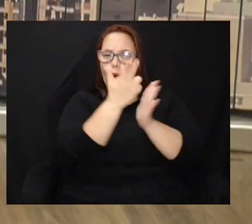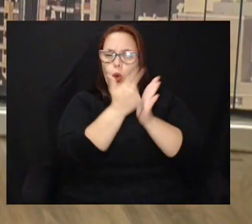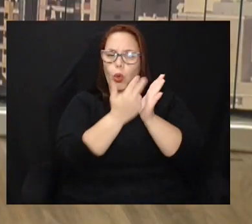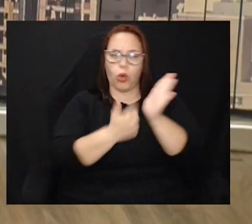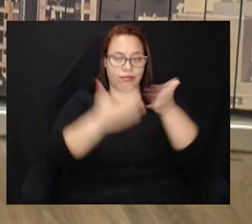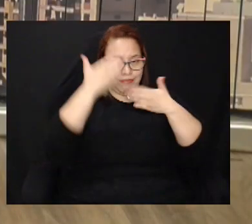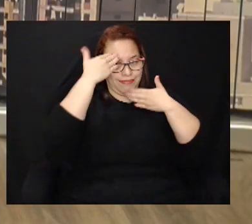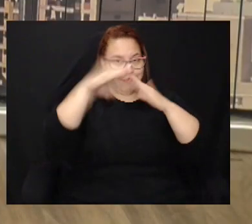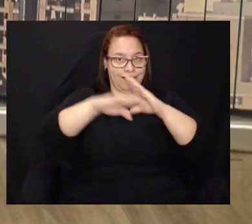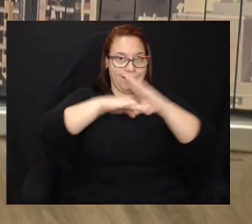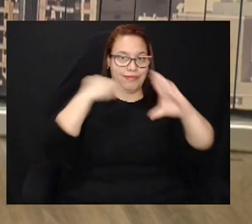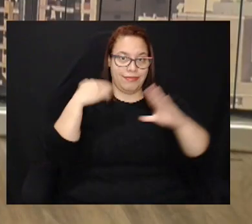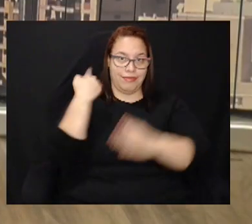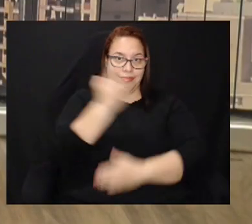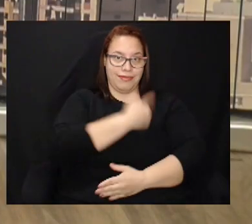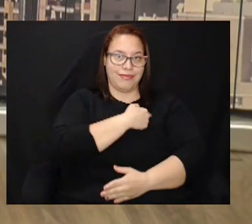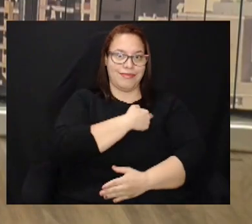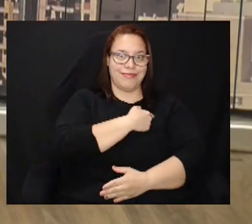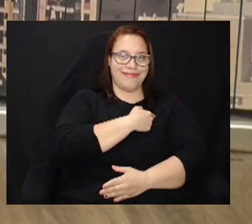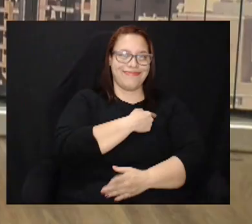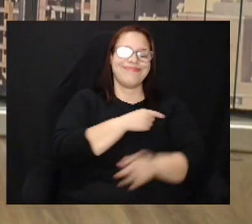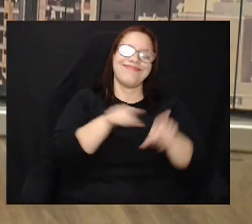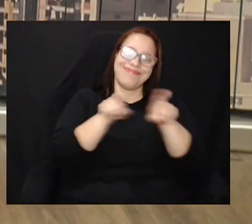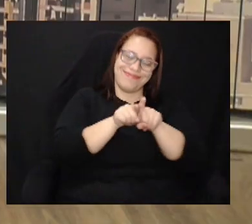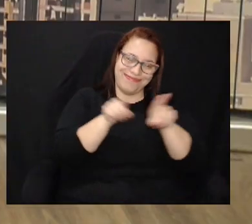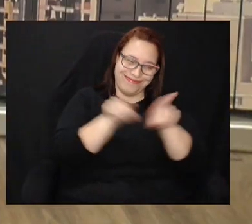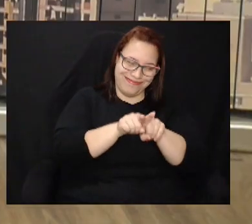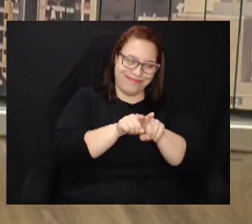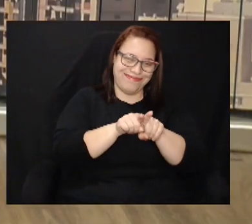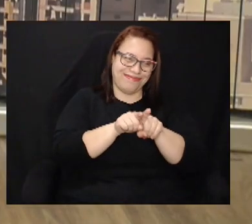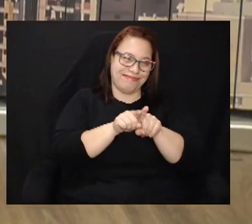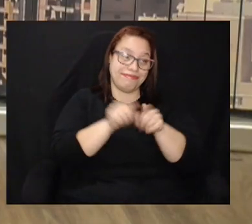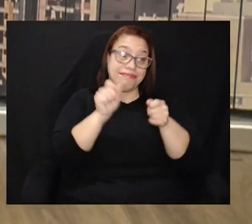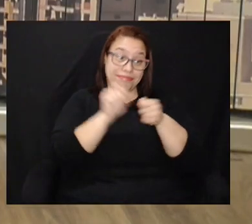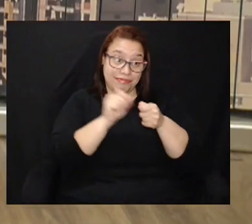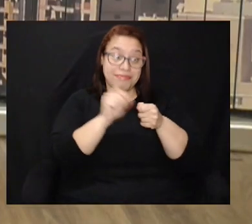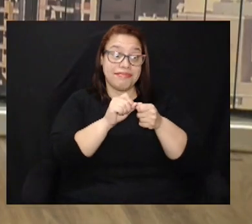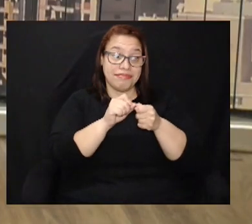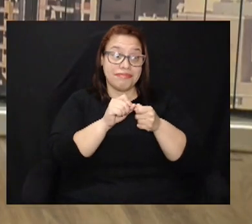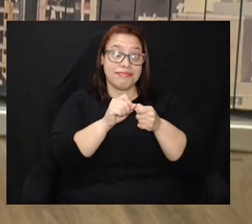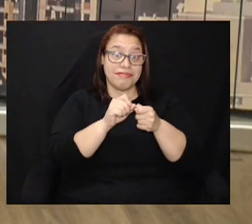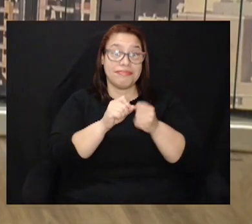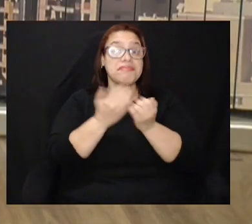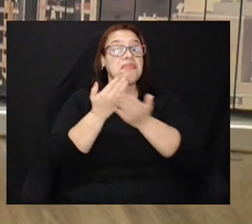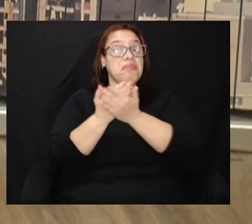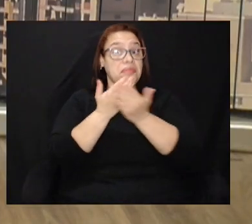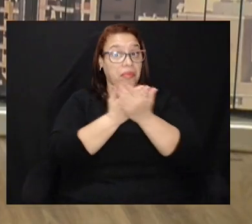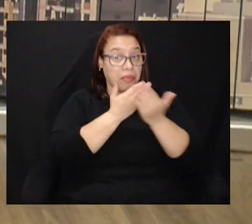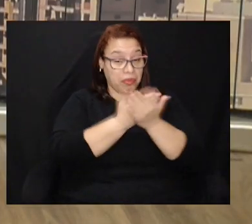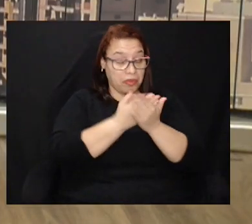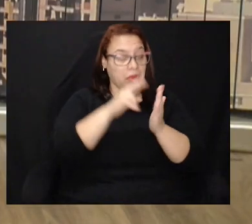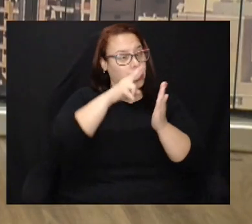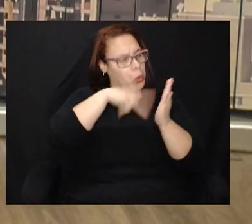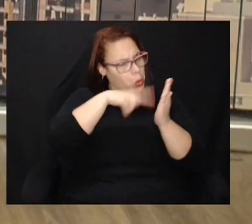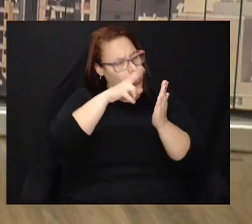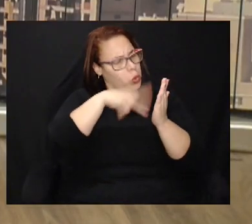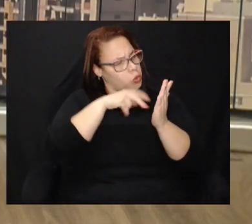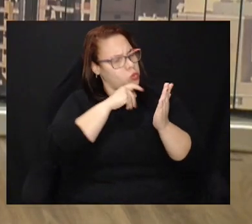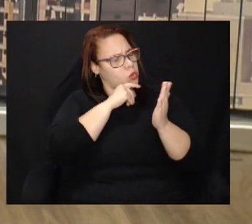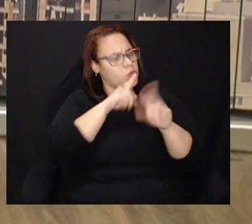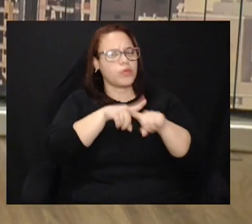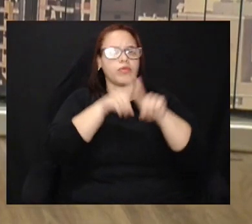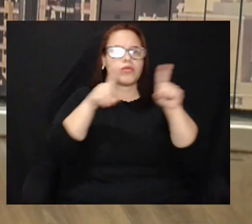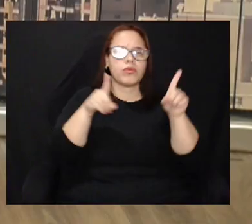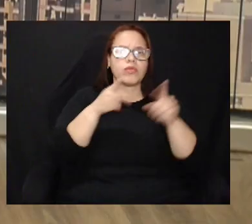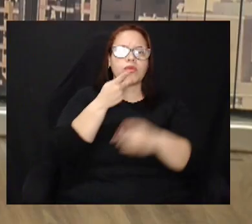livro à nossa redação, inclusive, para que a gente fizesse também esse estudo, né, dessa leitura. Mas eu quero que você fala